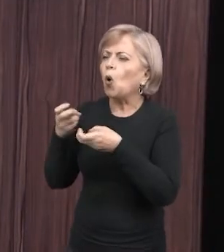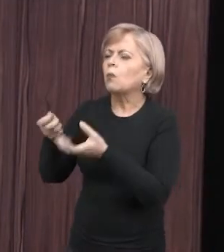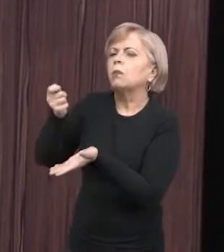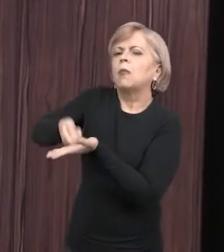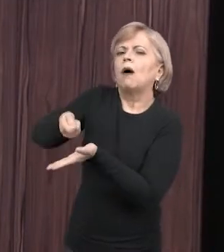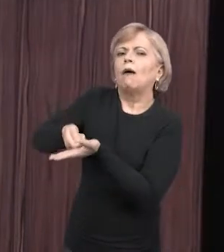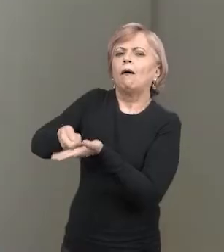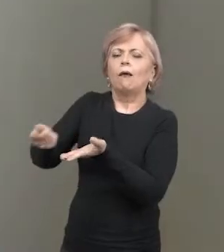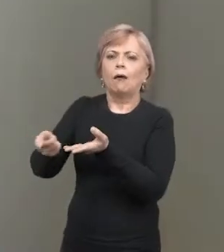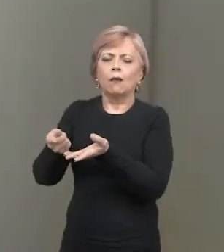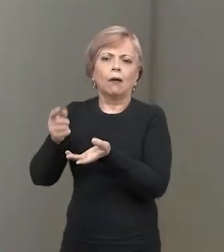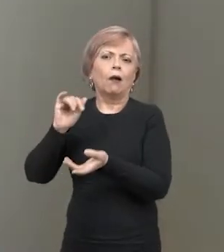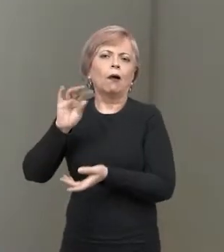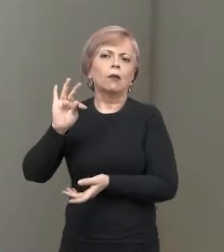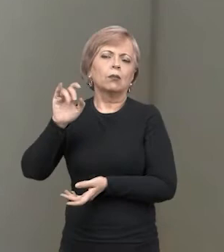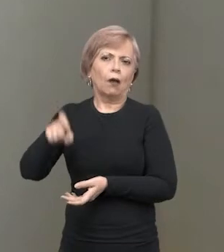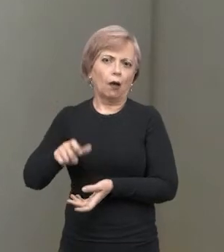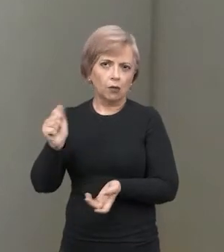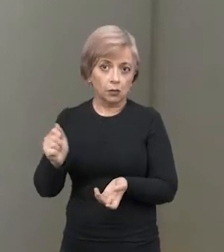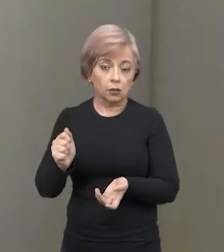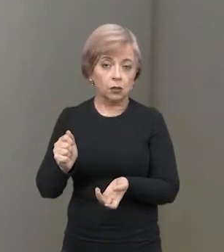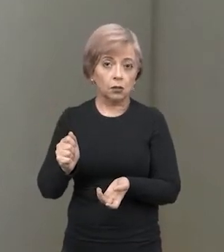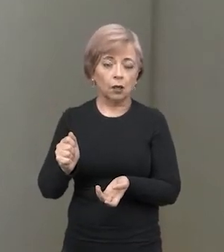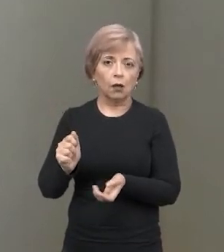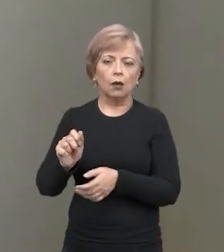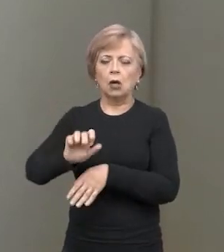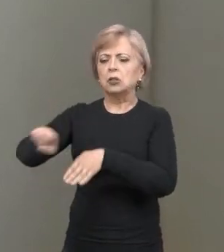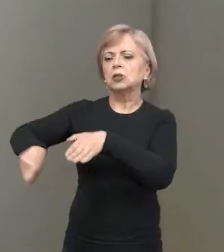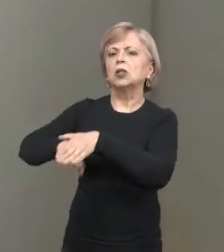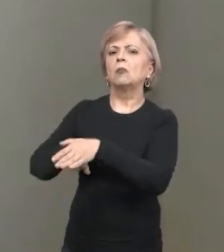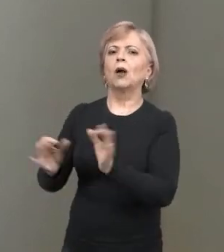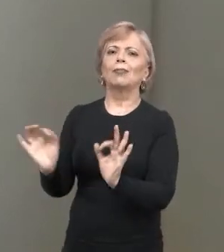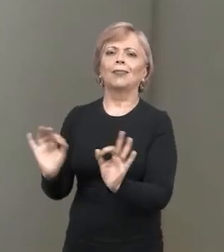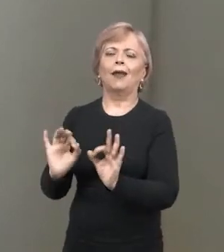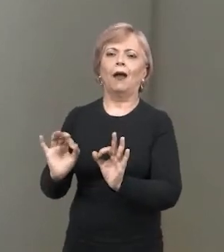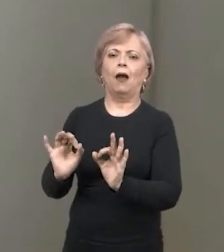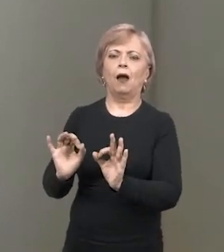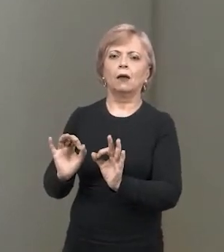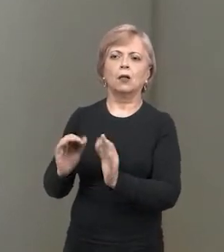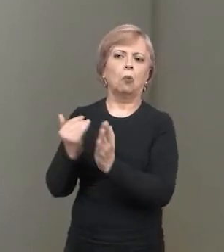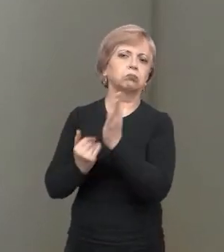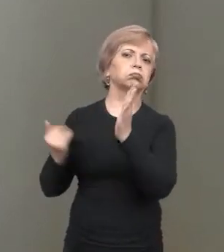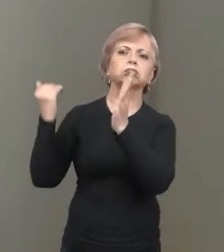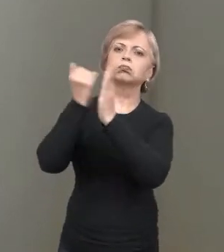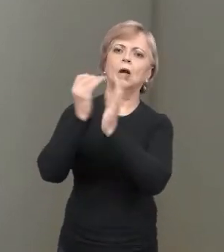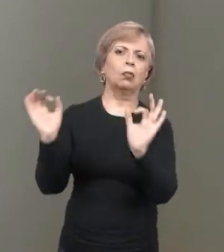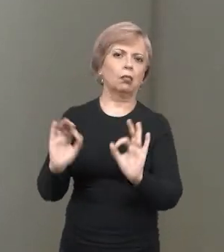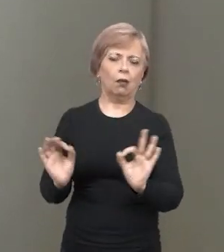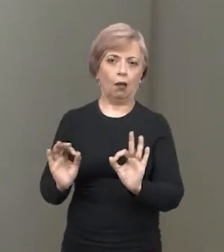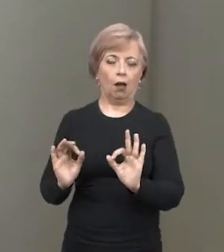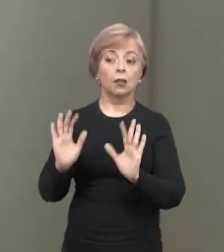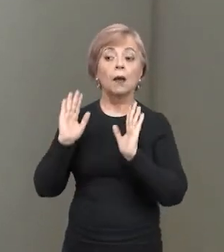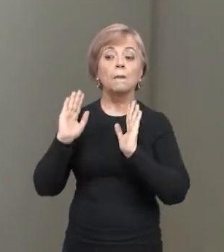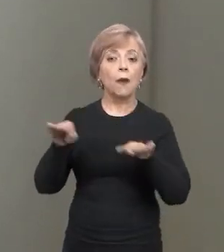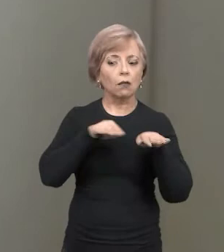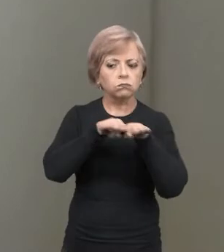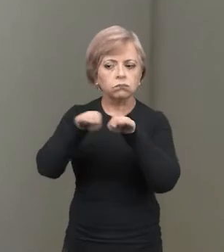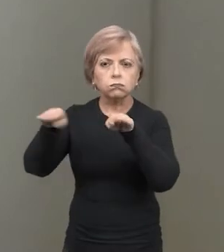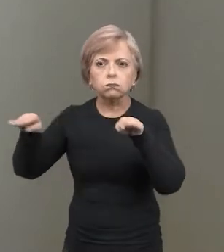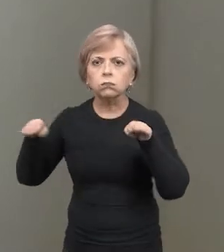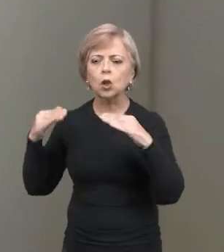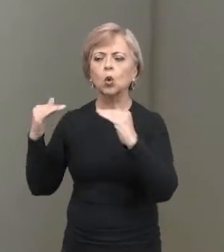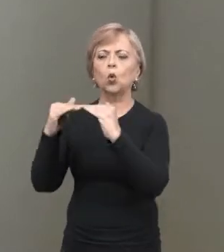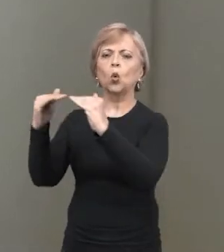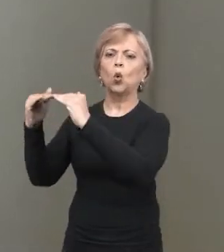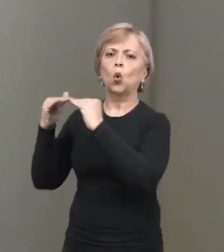que a empresa presta, sem sonegações, sem exageros, mas atuando na conformidade, visando ao que